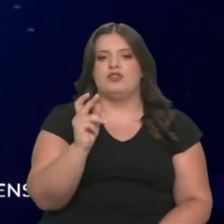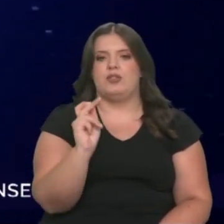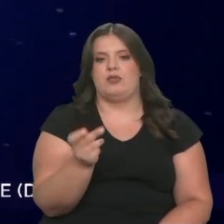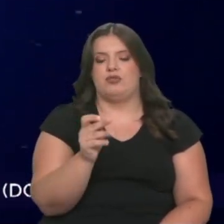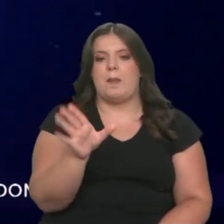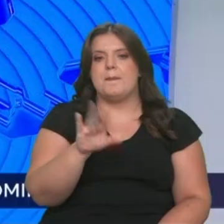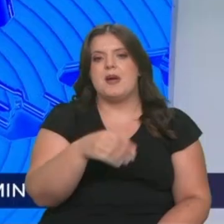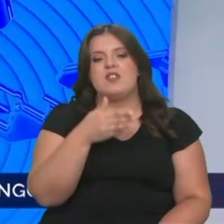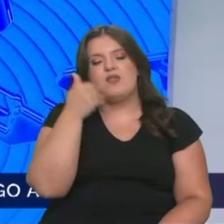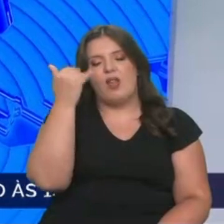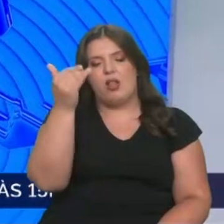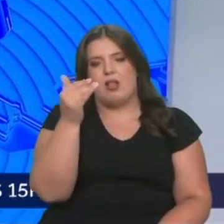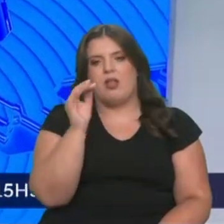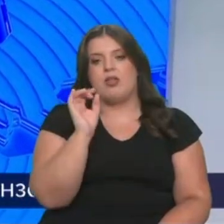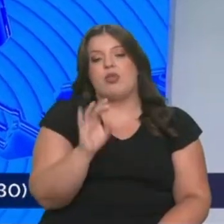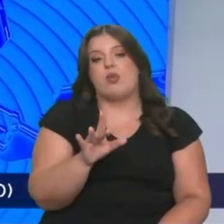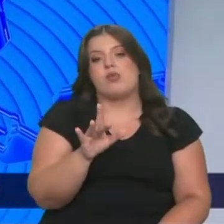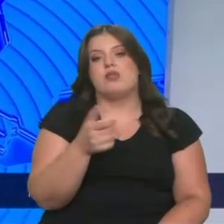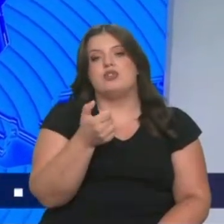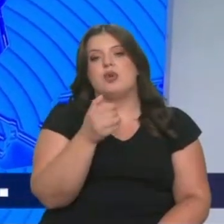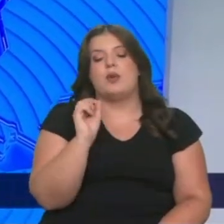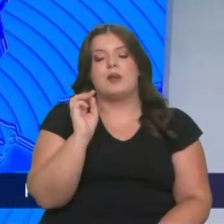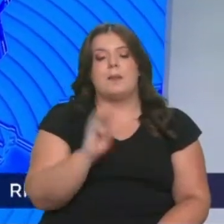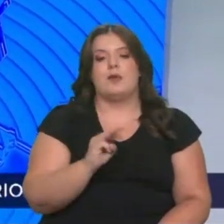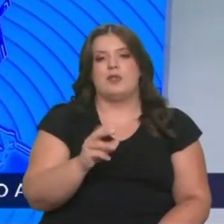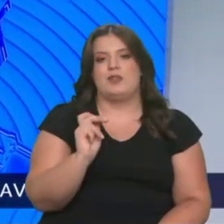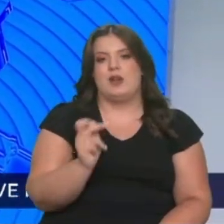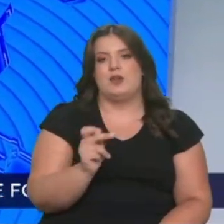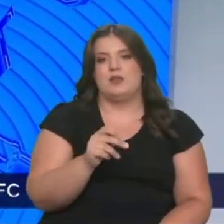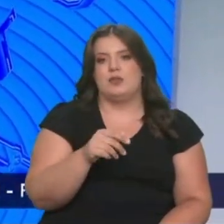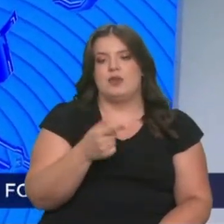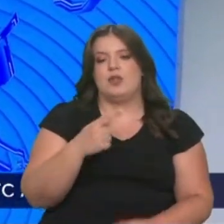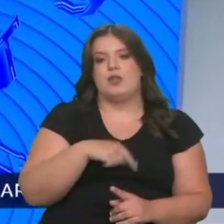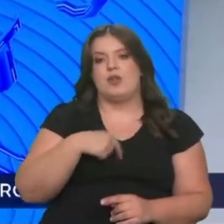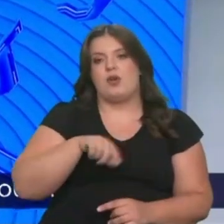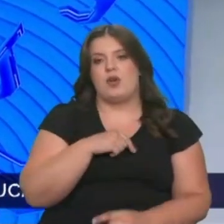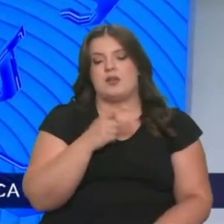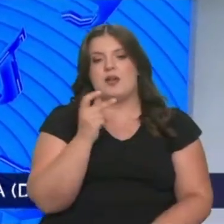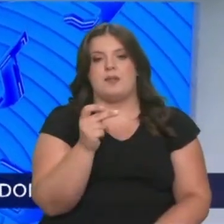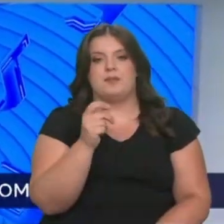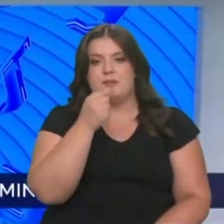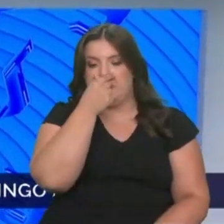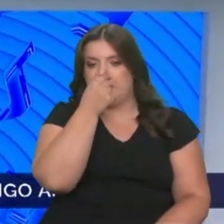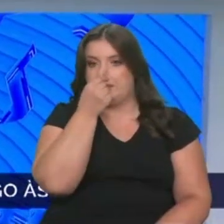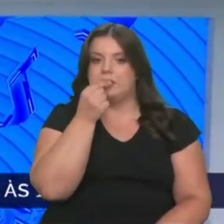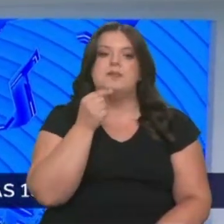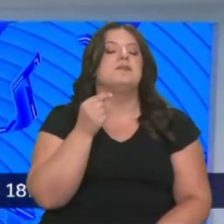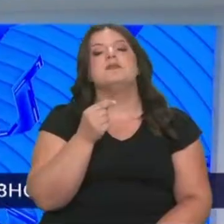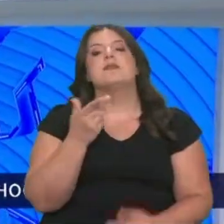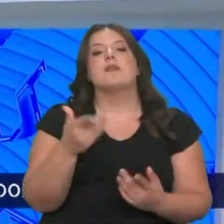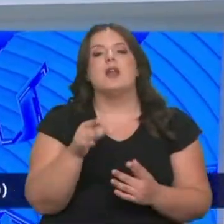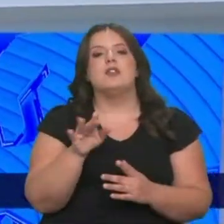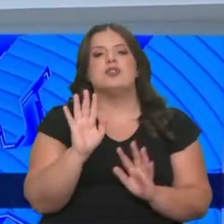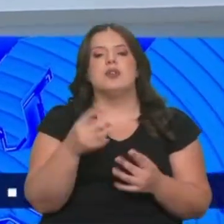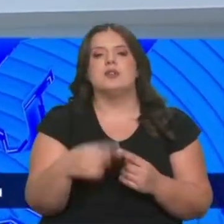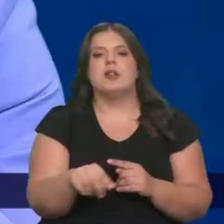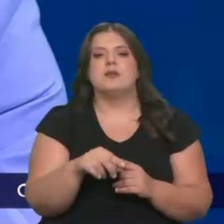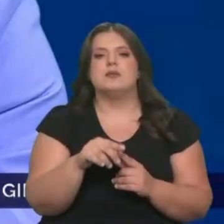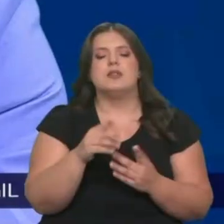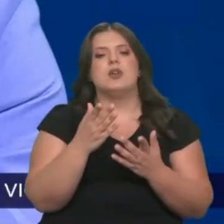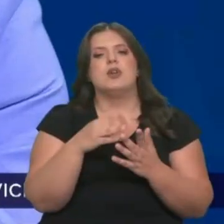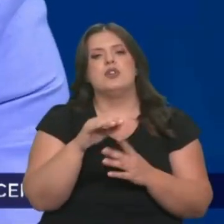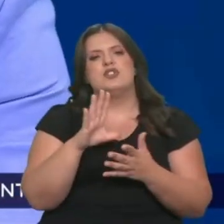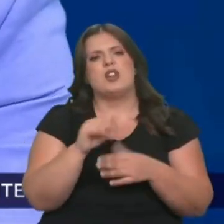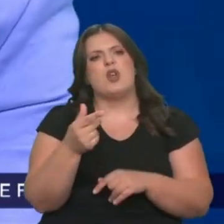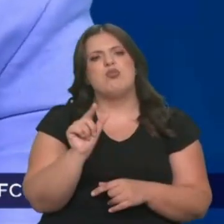Muito mais velha, então, do que os 50 milhões de anos da nossa Polaris A, a nossa estrela polar. Isto chateia um bocado os astrónomos por uma